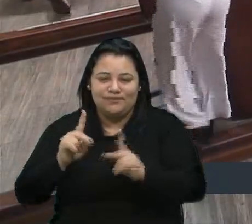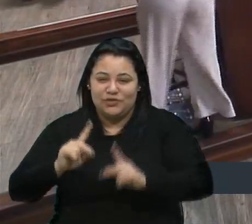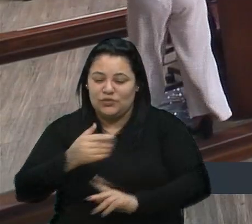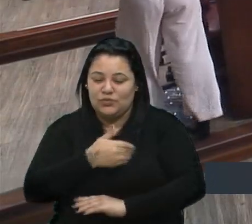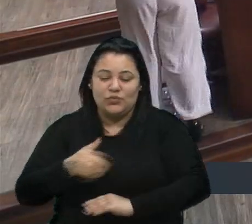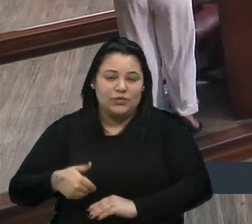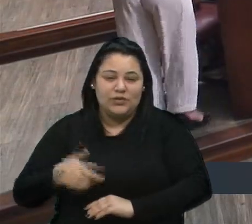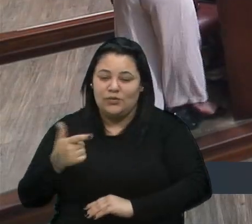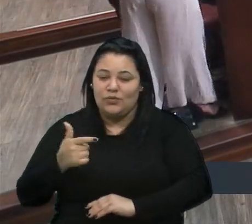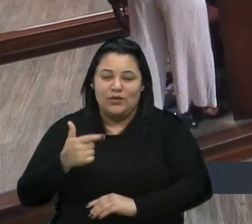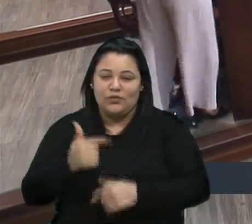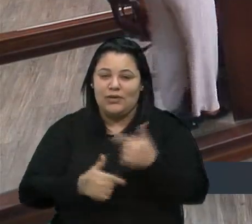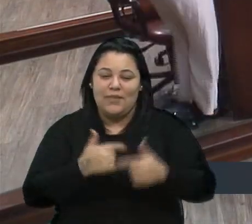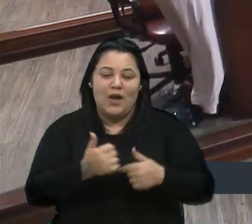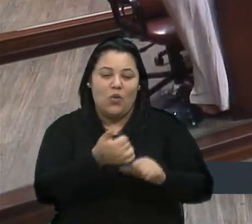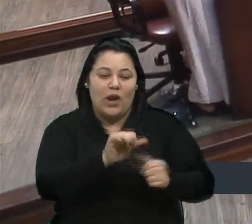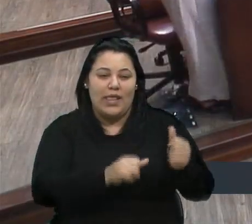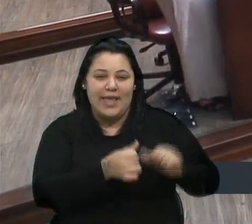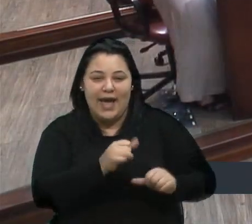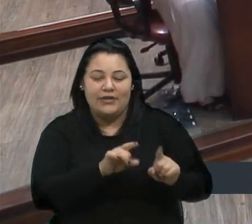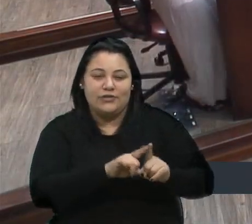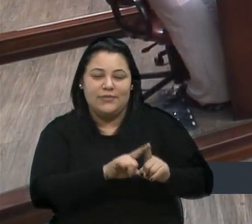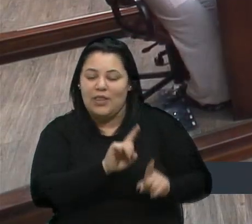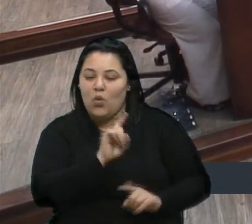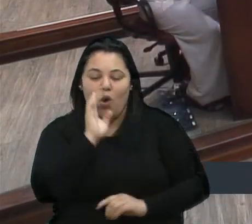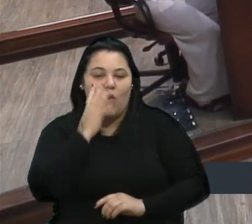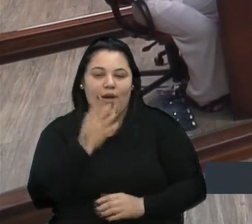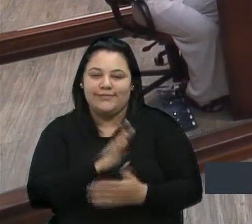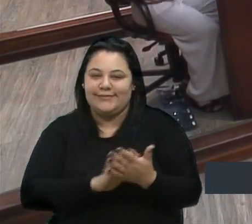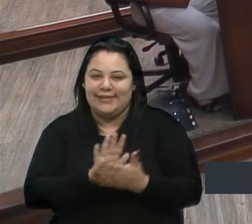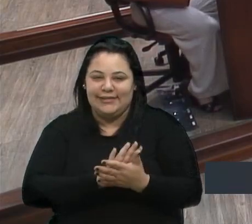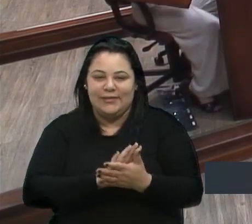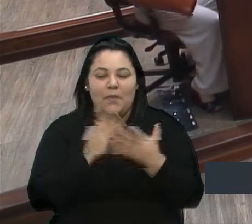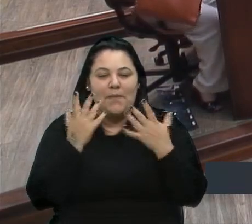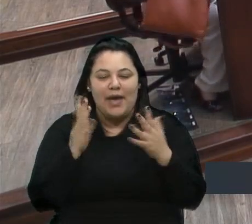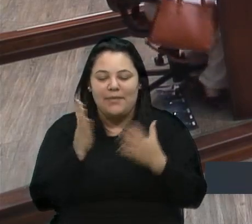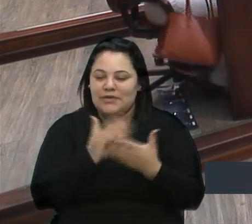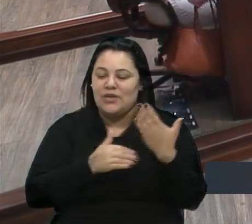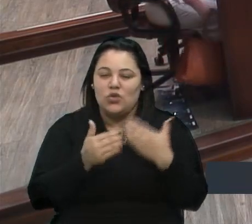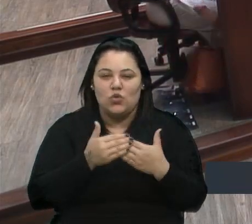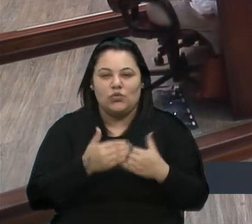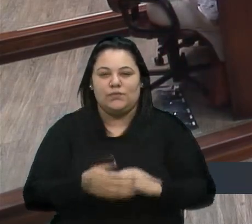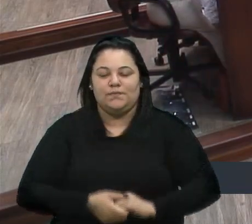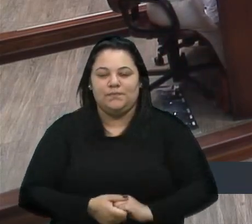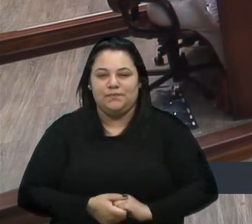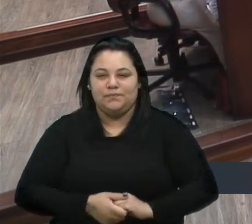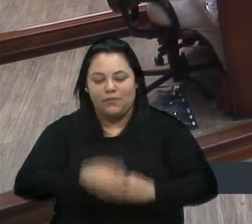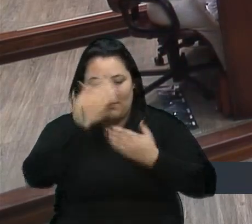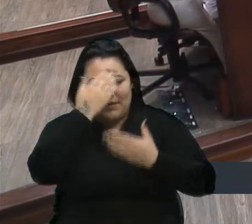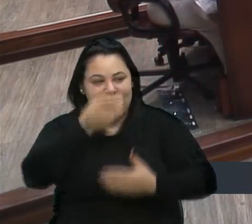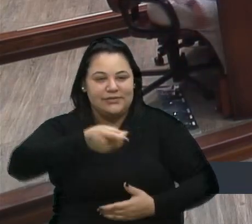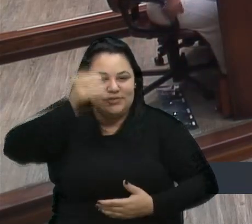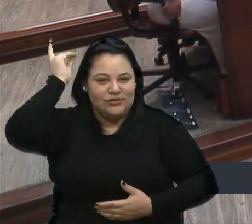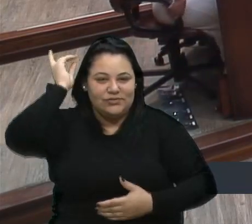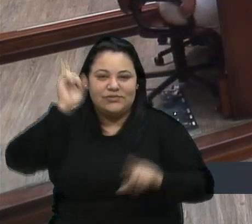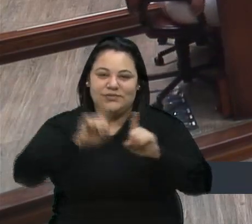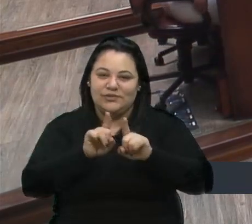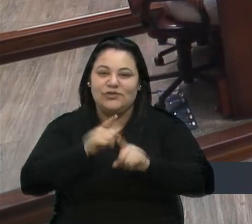público de qualidade, os serviços não acontecem. Então, parabéns a todos os servidores públicos. Obrigada, vereador Lucas. E a gente sabe que